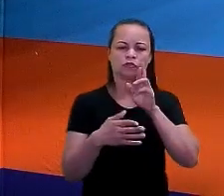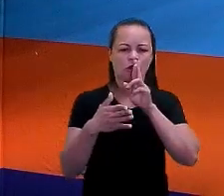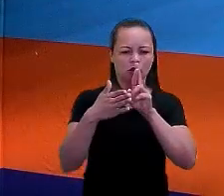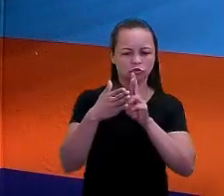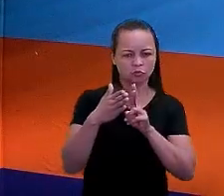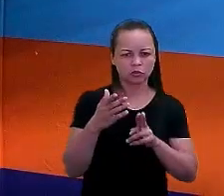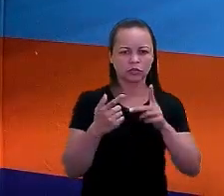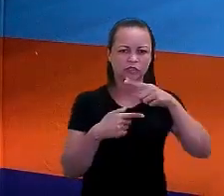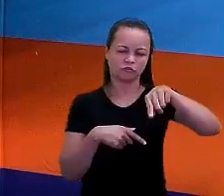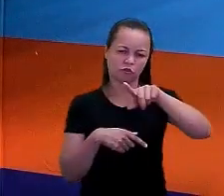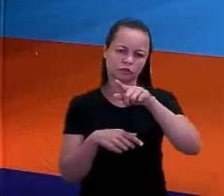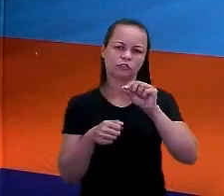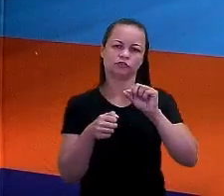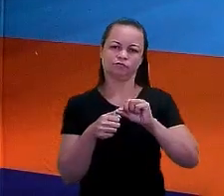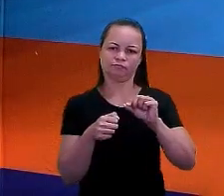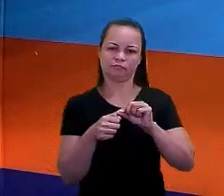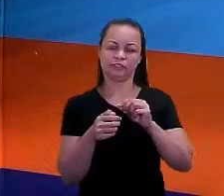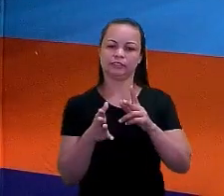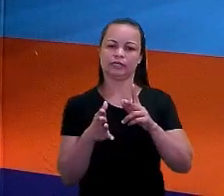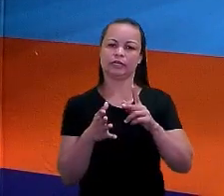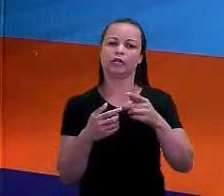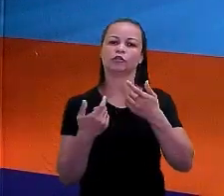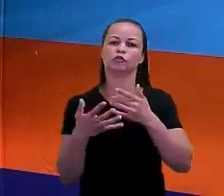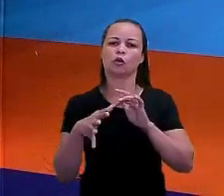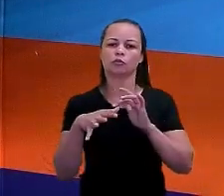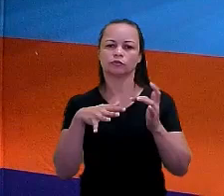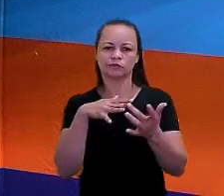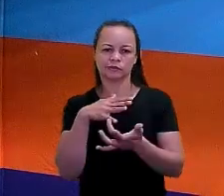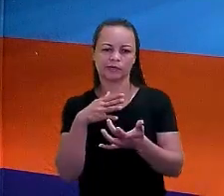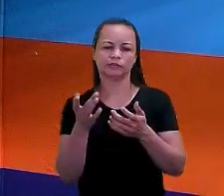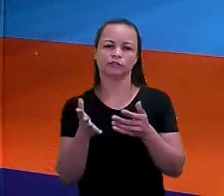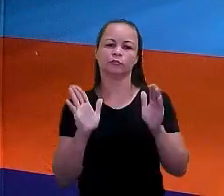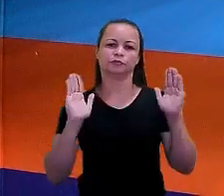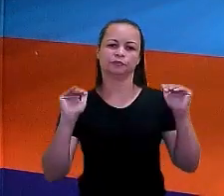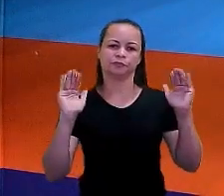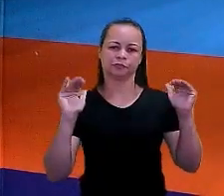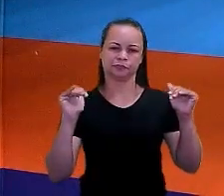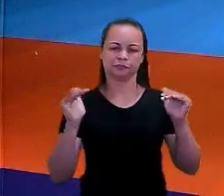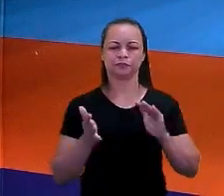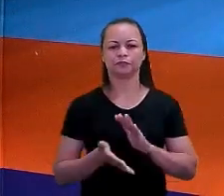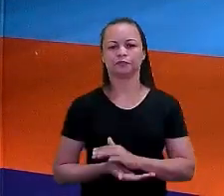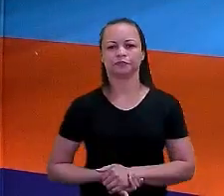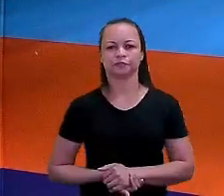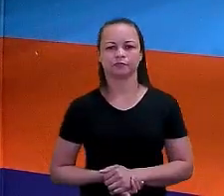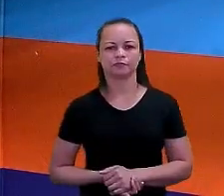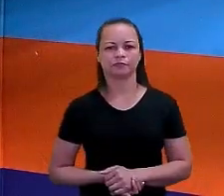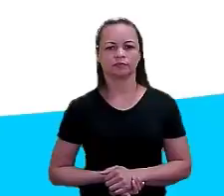respostas que vocês fizerem lá no nosso canal. Então, bye bye, see you there.